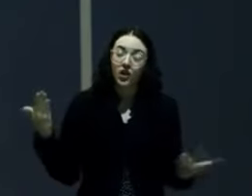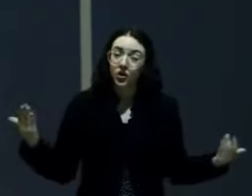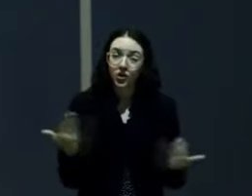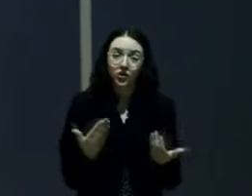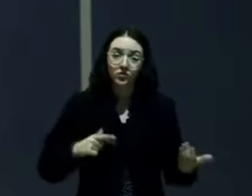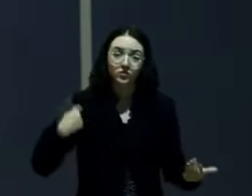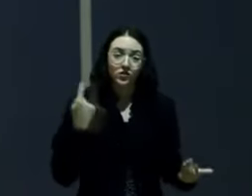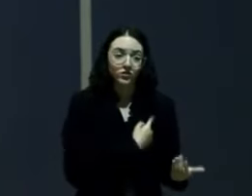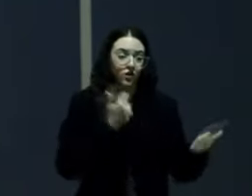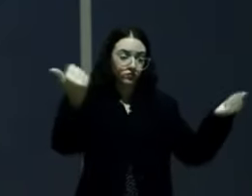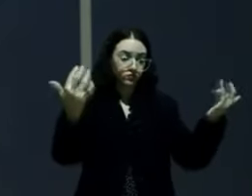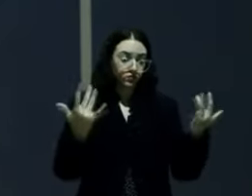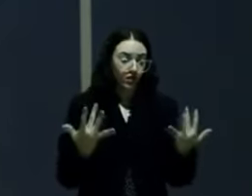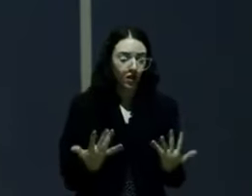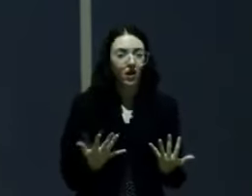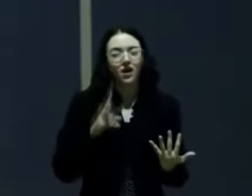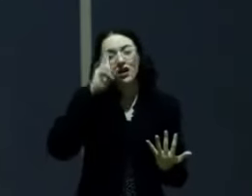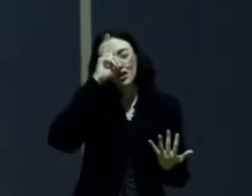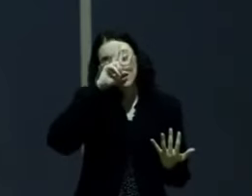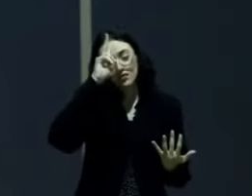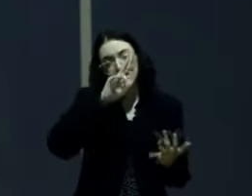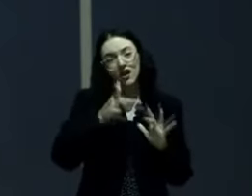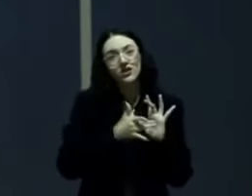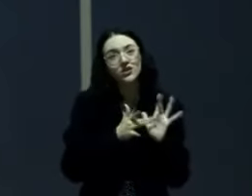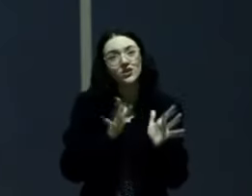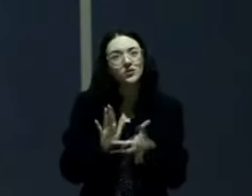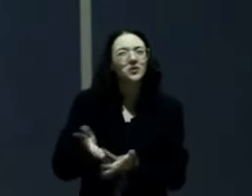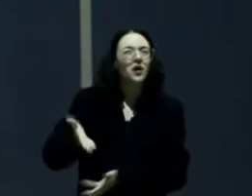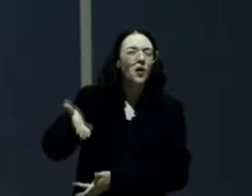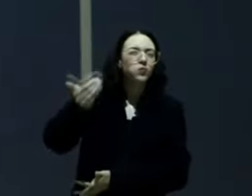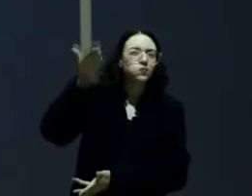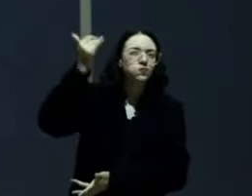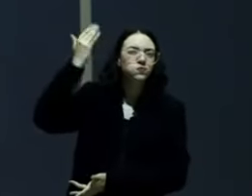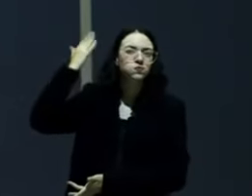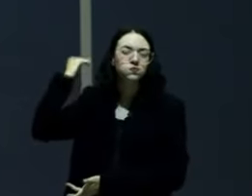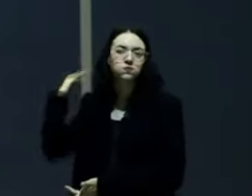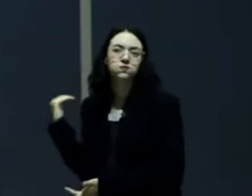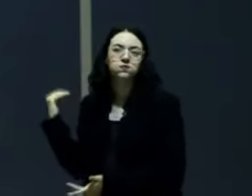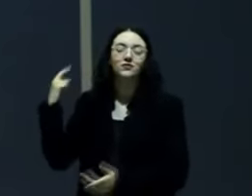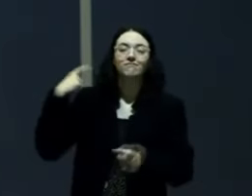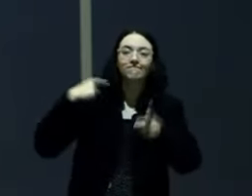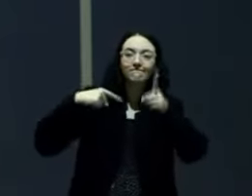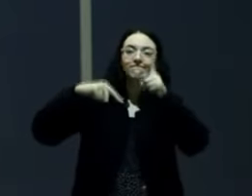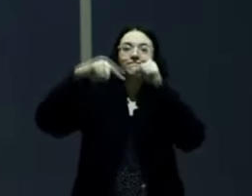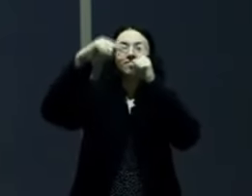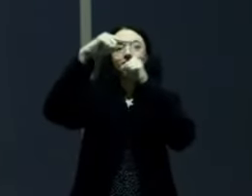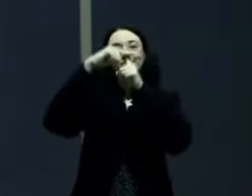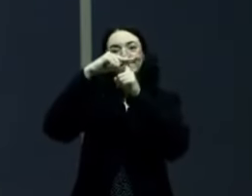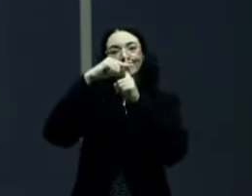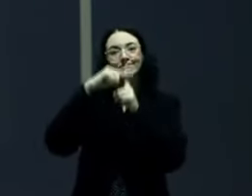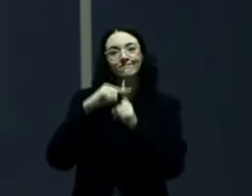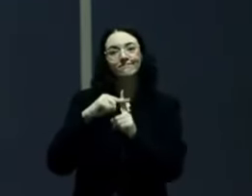isso. Hoje nós nos lembramos daquele ato lá na cruz